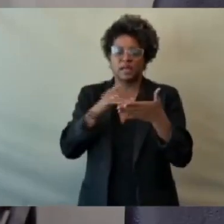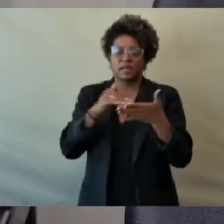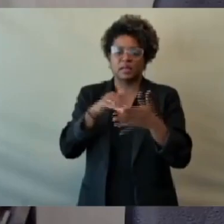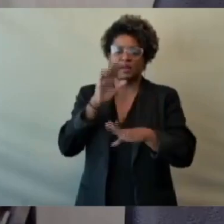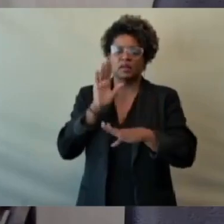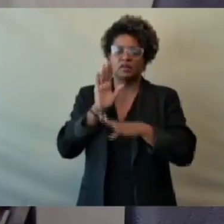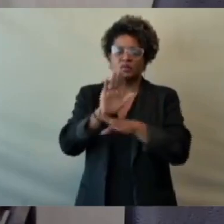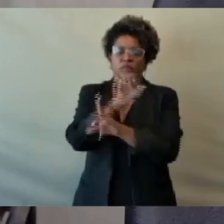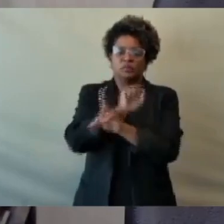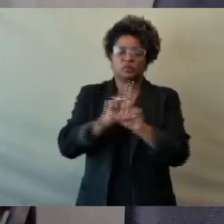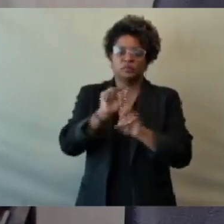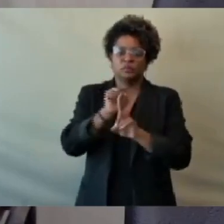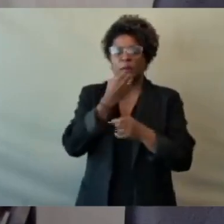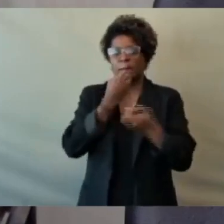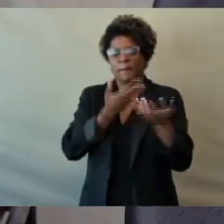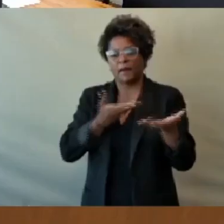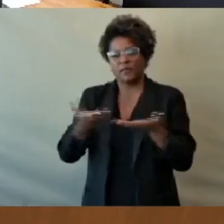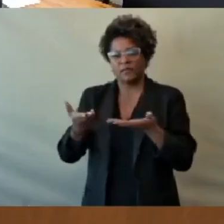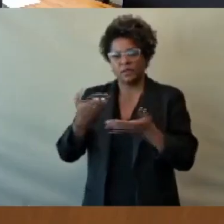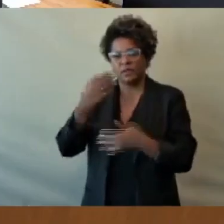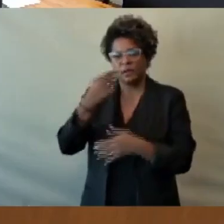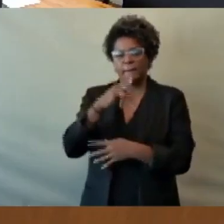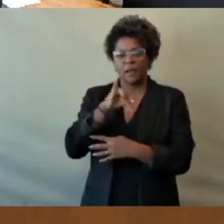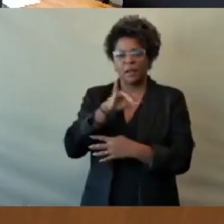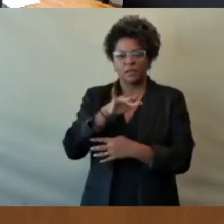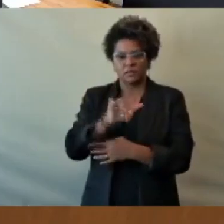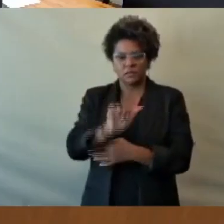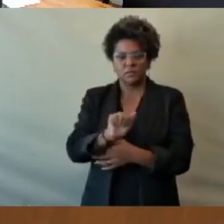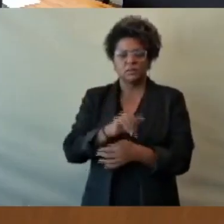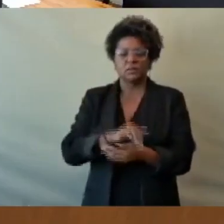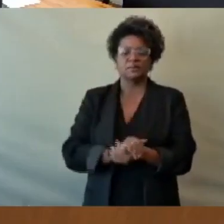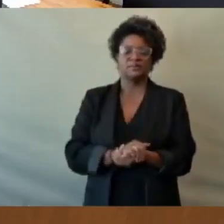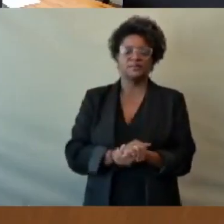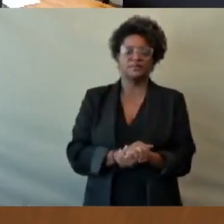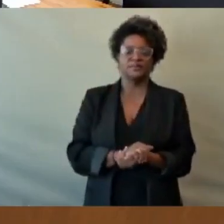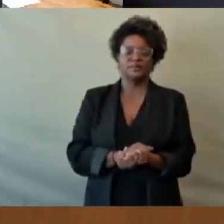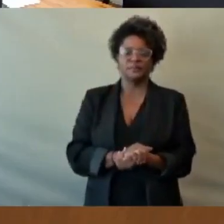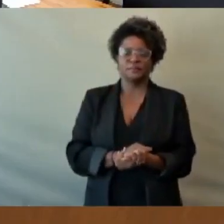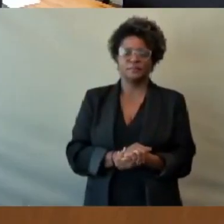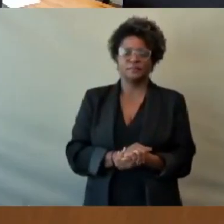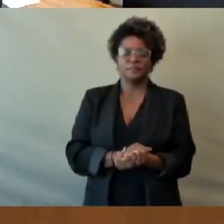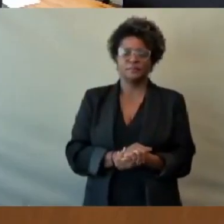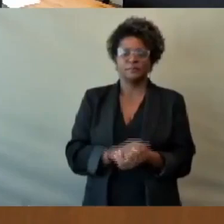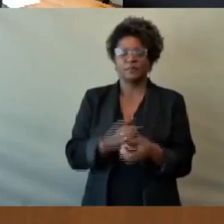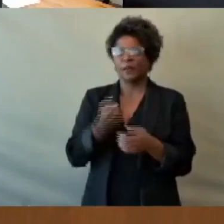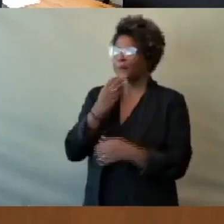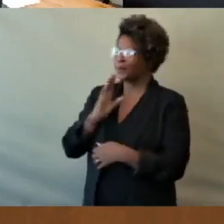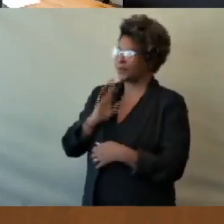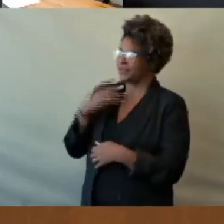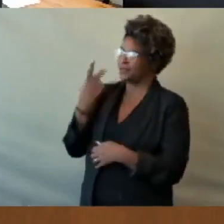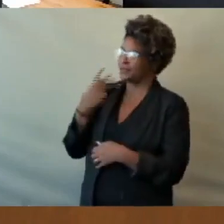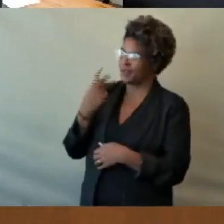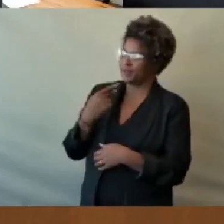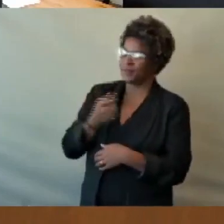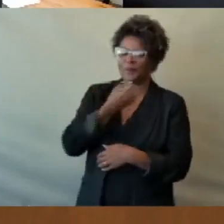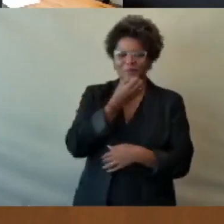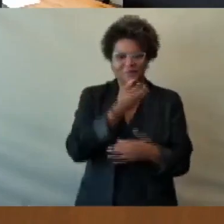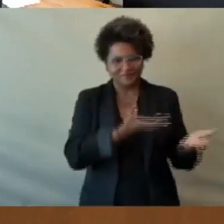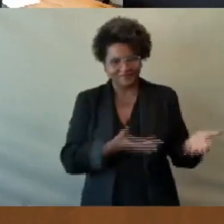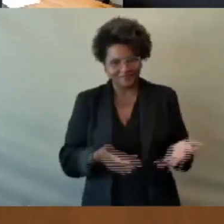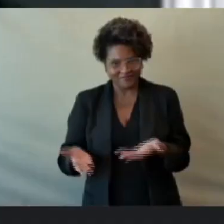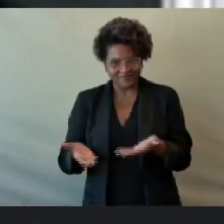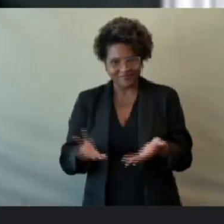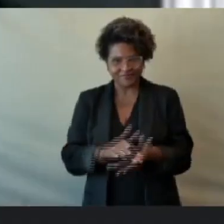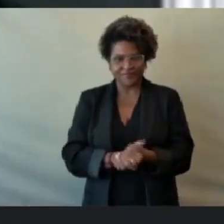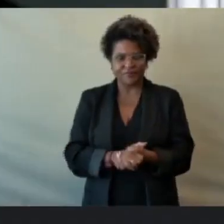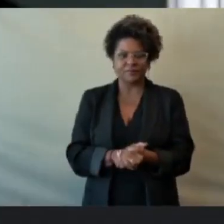Boa tarde, vereador. Seja bem-vinda. Cumprimento também, Mariana Bernardo de Brito, diretora de Proteção